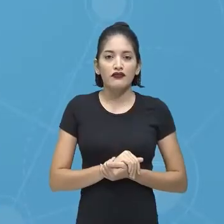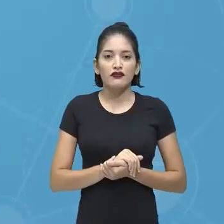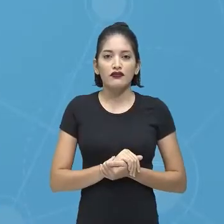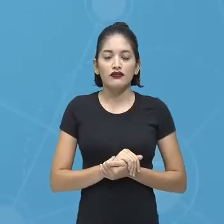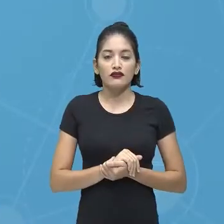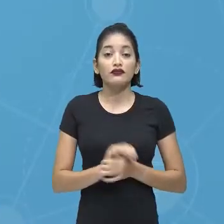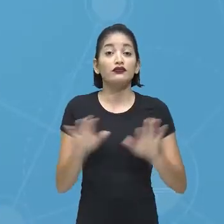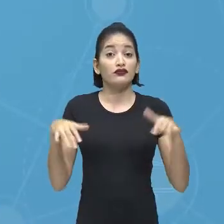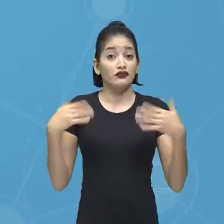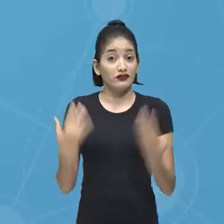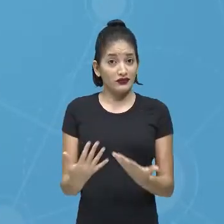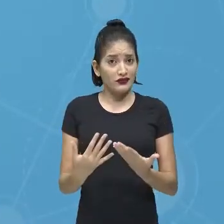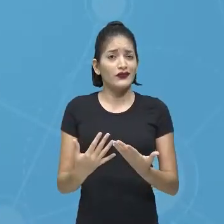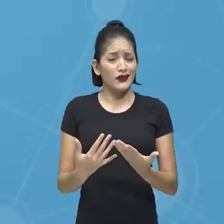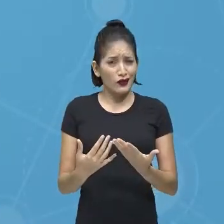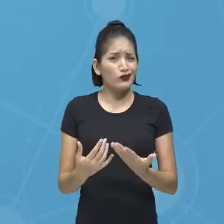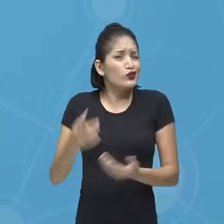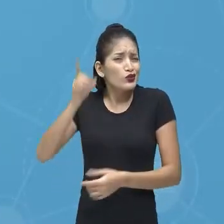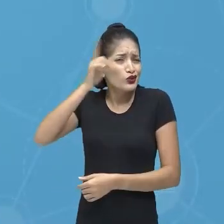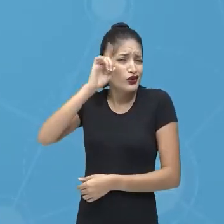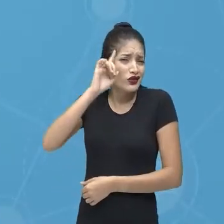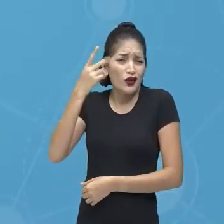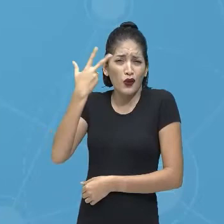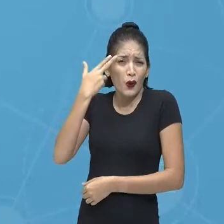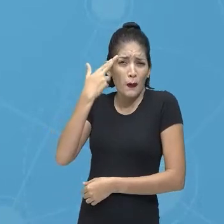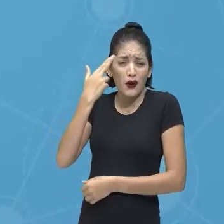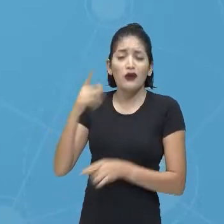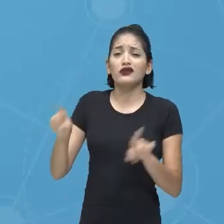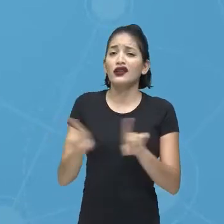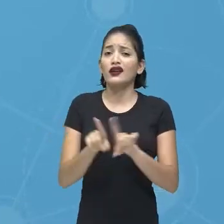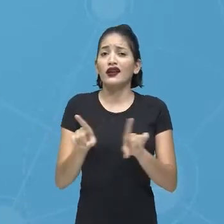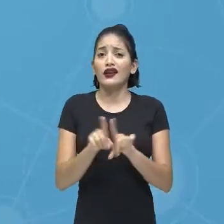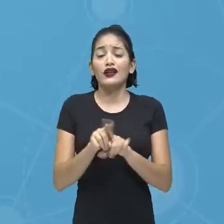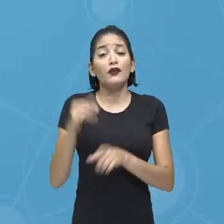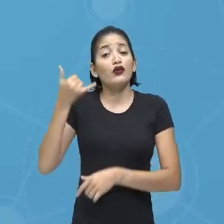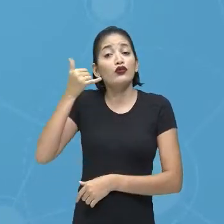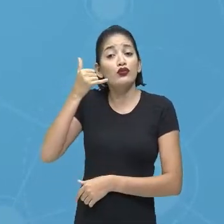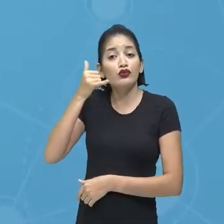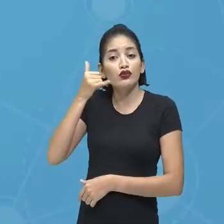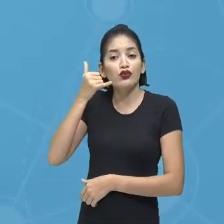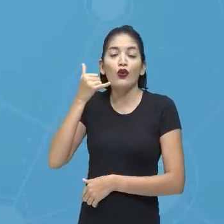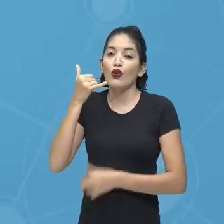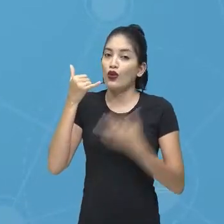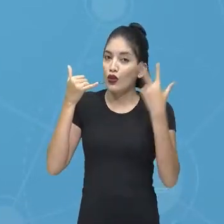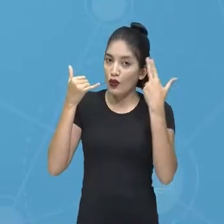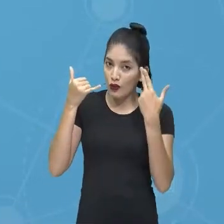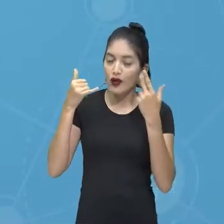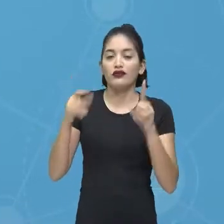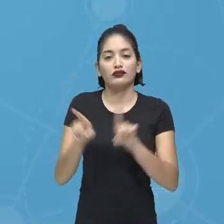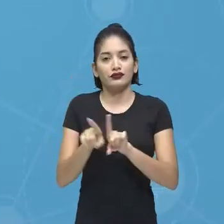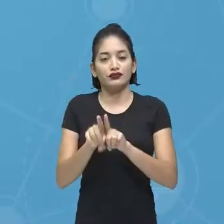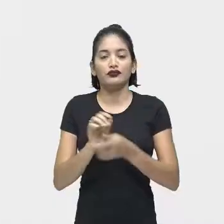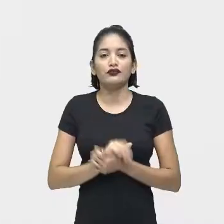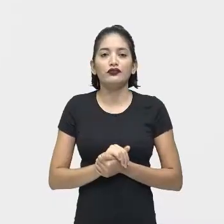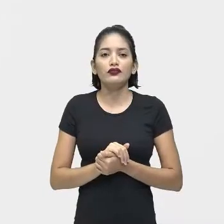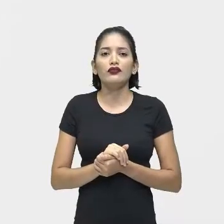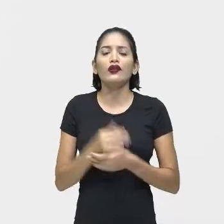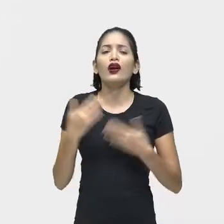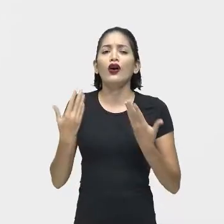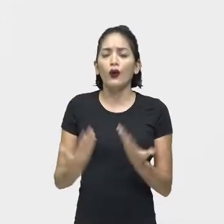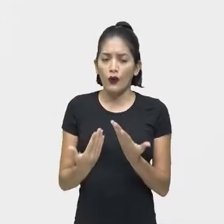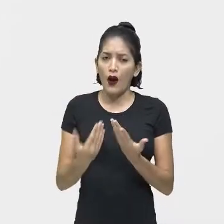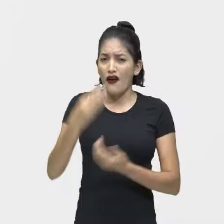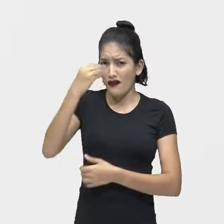Então, algo muito contemporâneo e um pouquinho do nosso telefone convencional. E aí, falando da intensidade, vamos